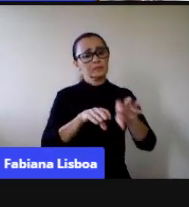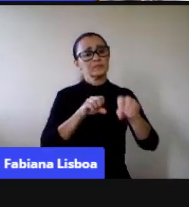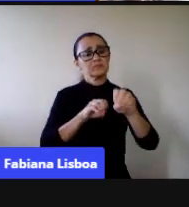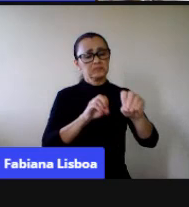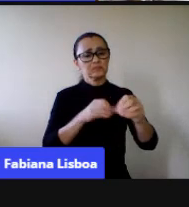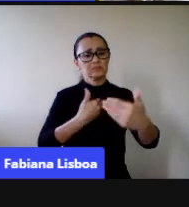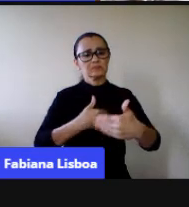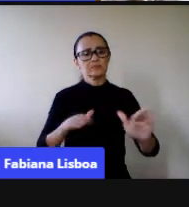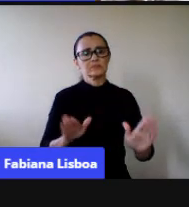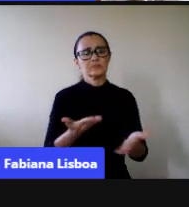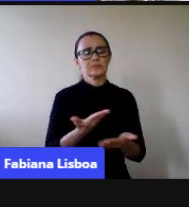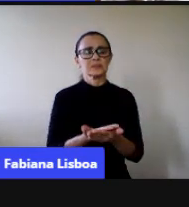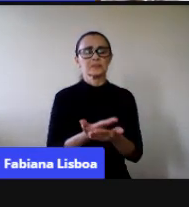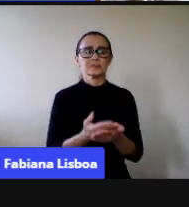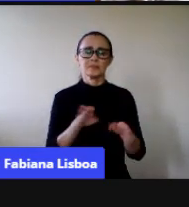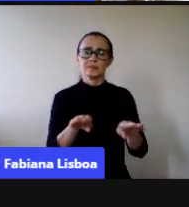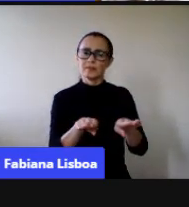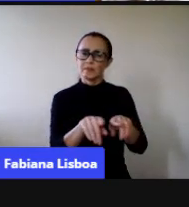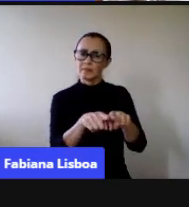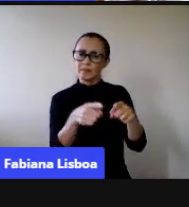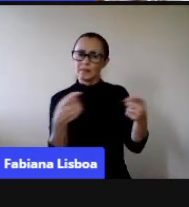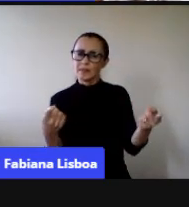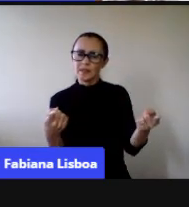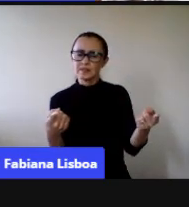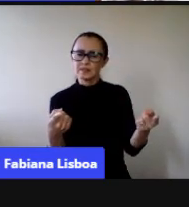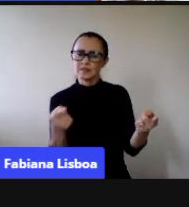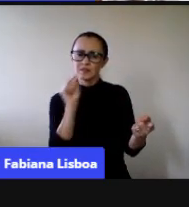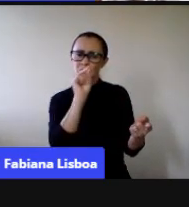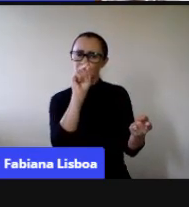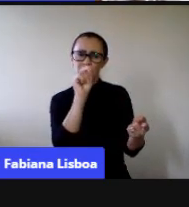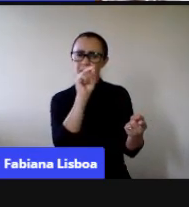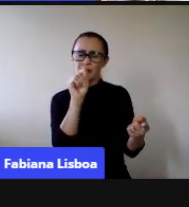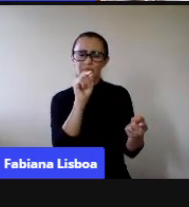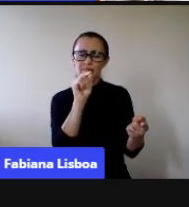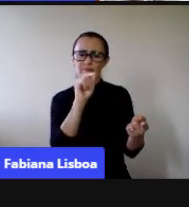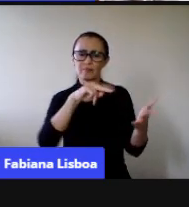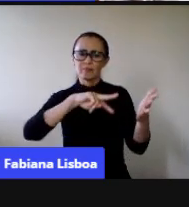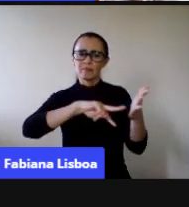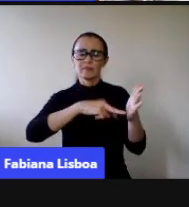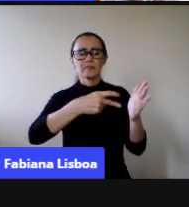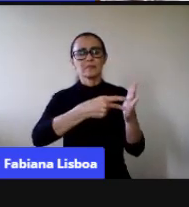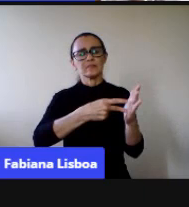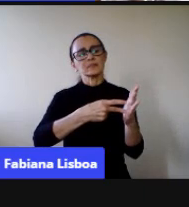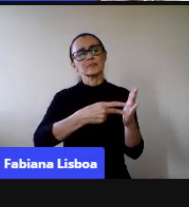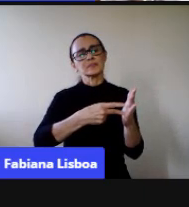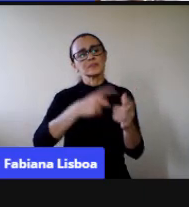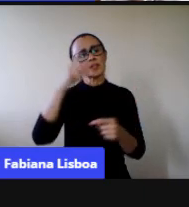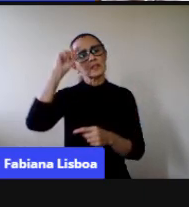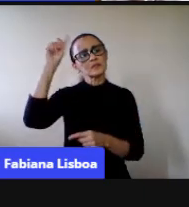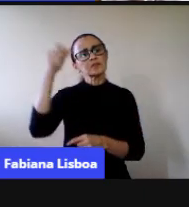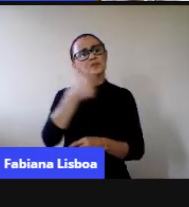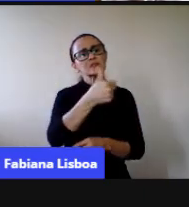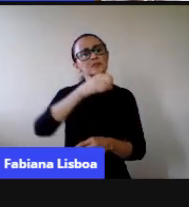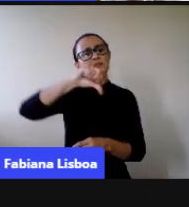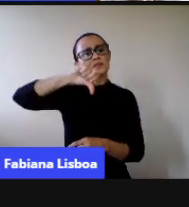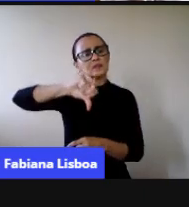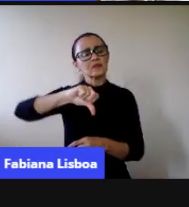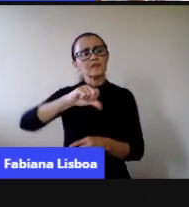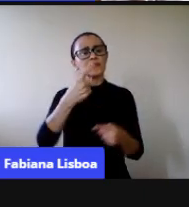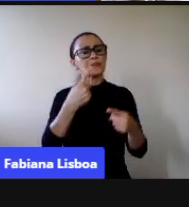aula, mas muitos não sabemos o que significa, né? Então, o que é o dia 19 de abril? O que ele